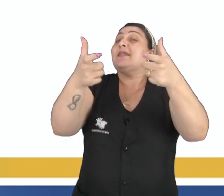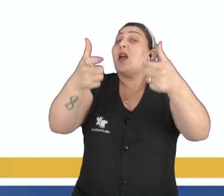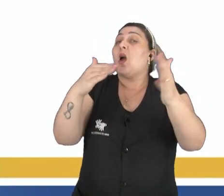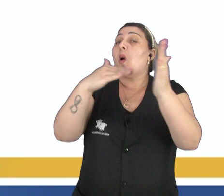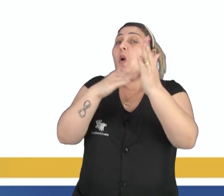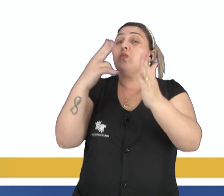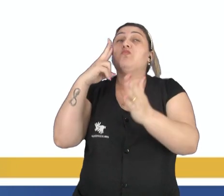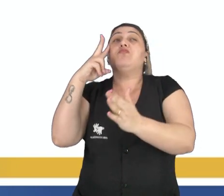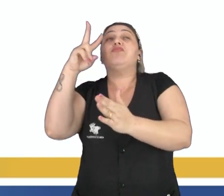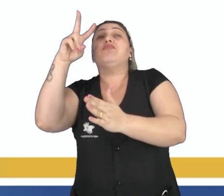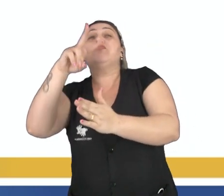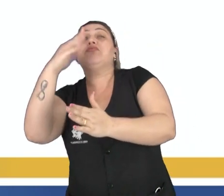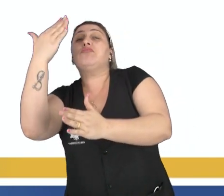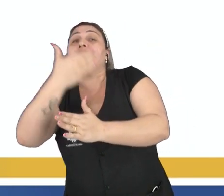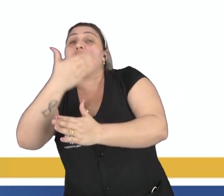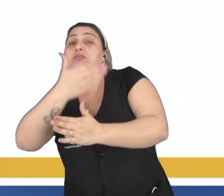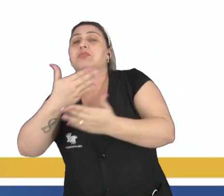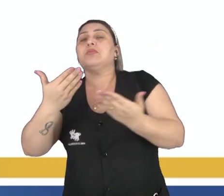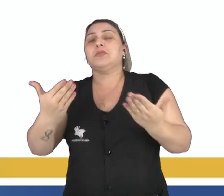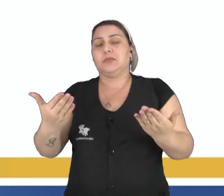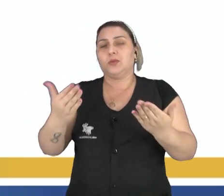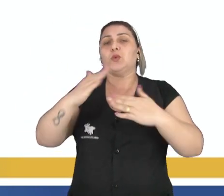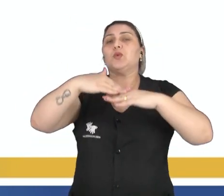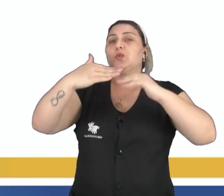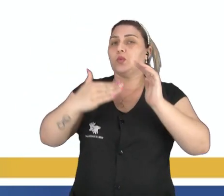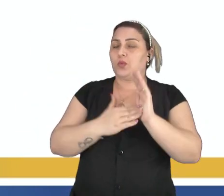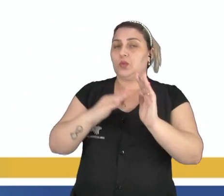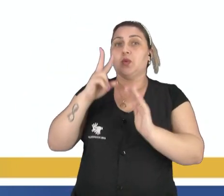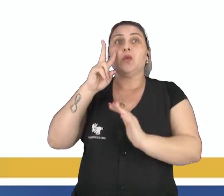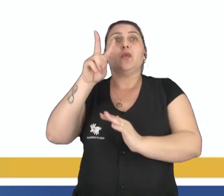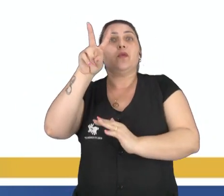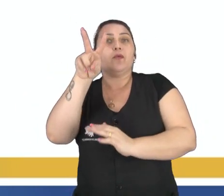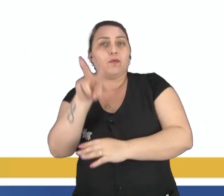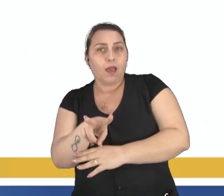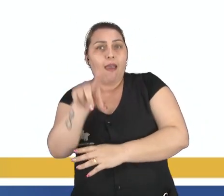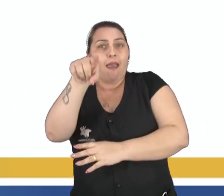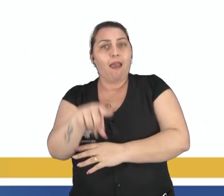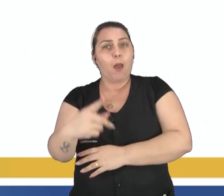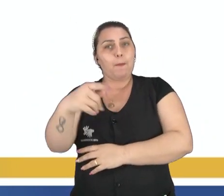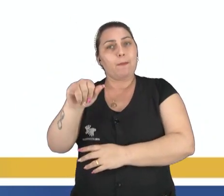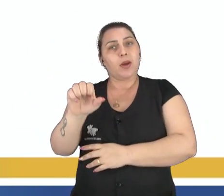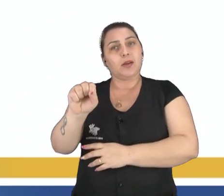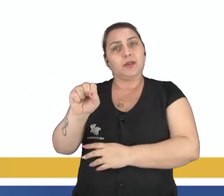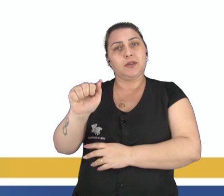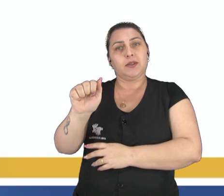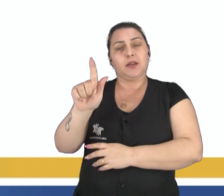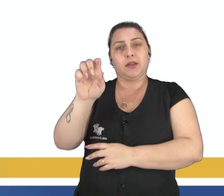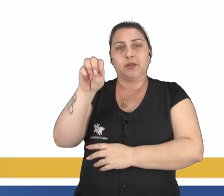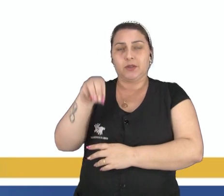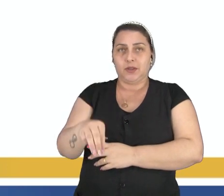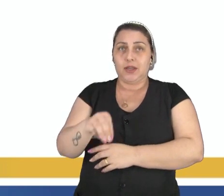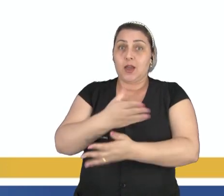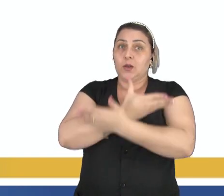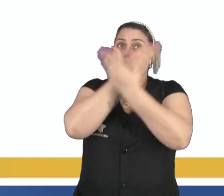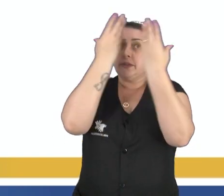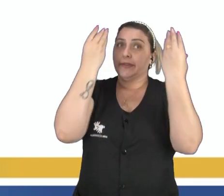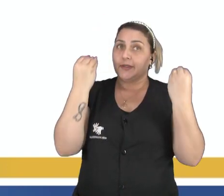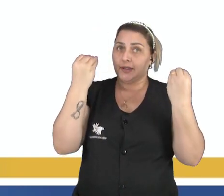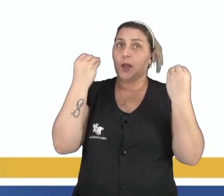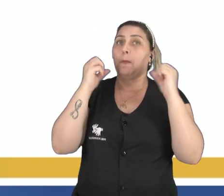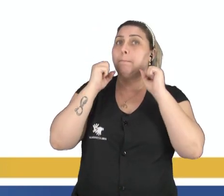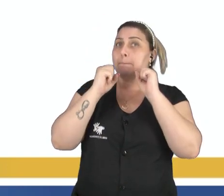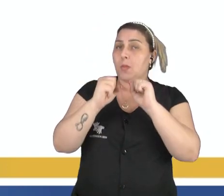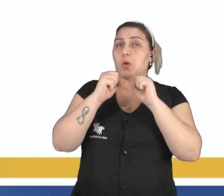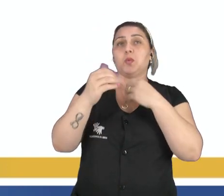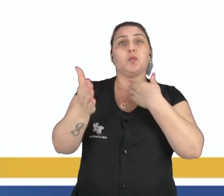onde nossa vista consegue alcançar. Então, tudo aquilo que a nossa vista vê é uma paisagem. Não esqueça que